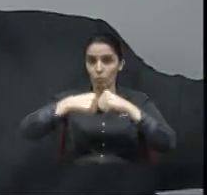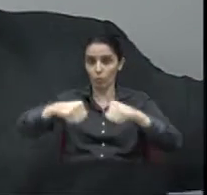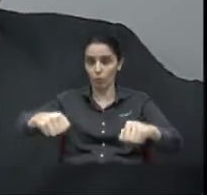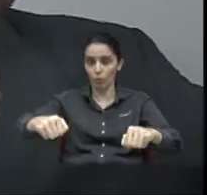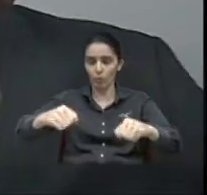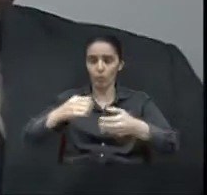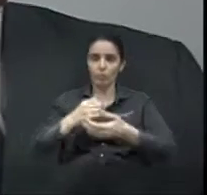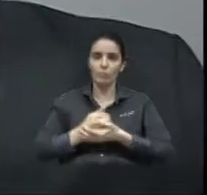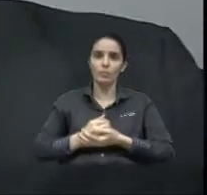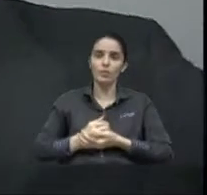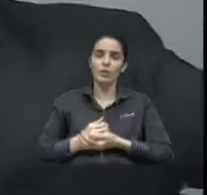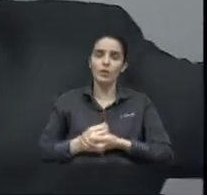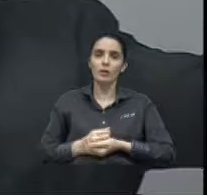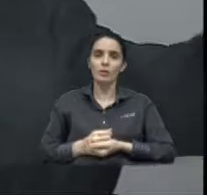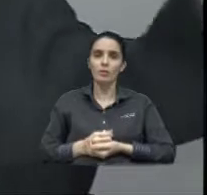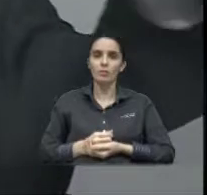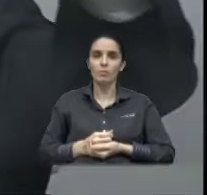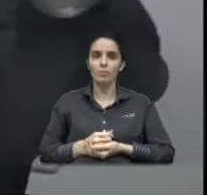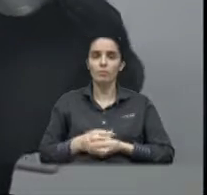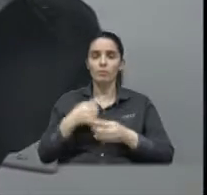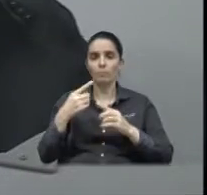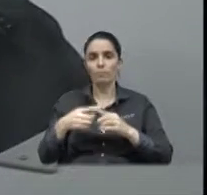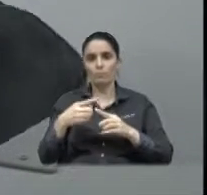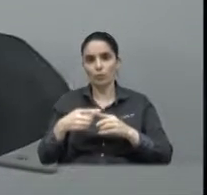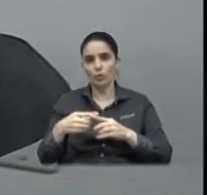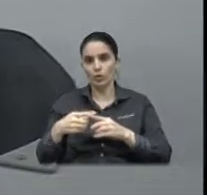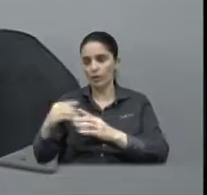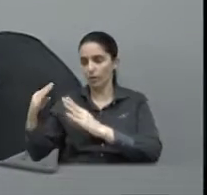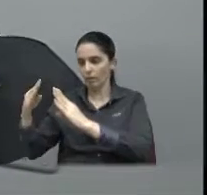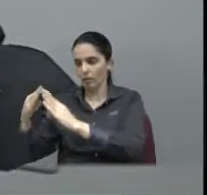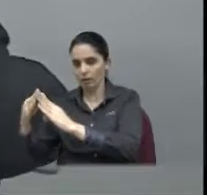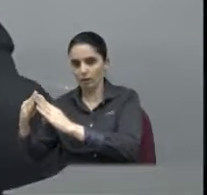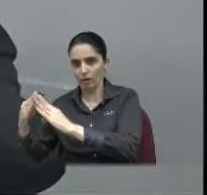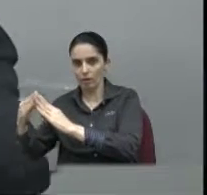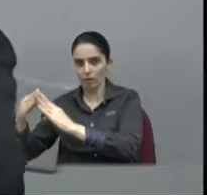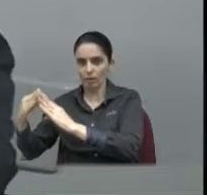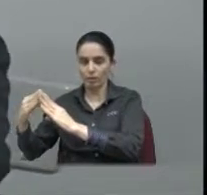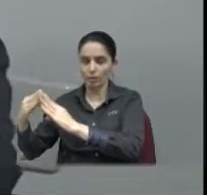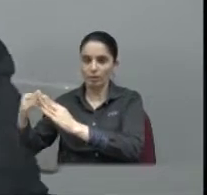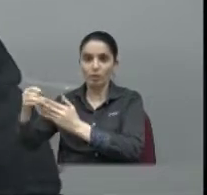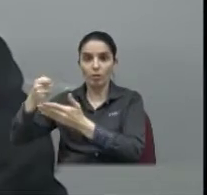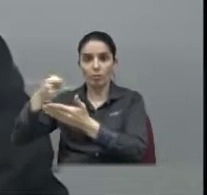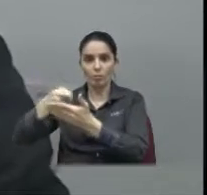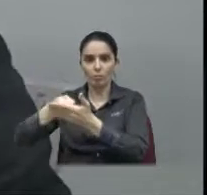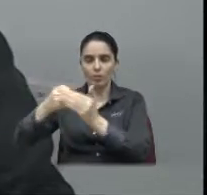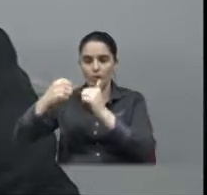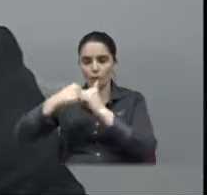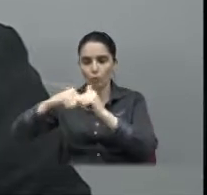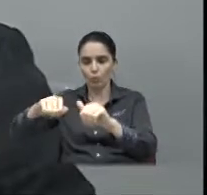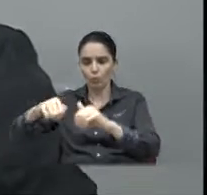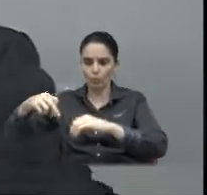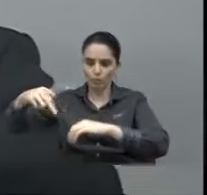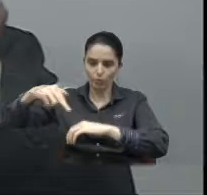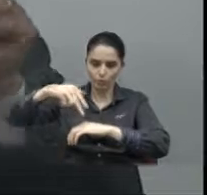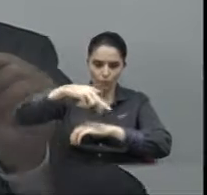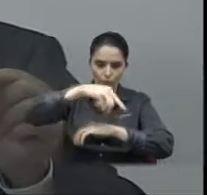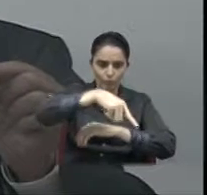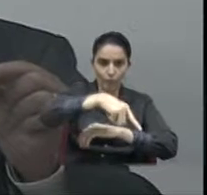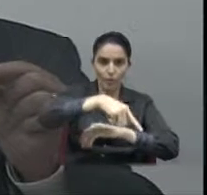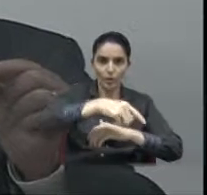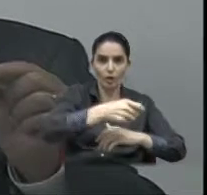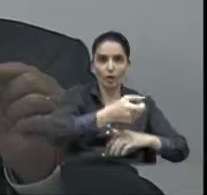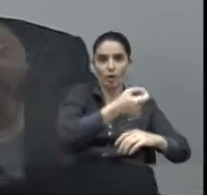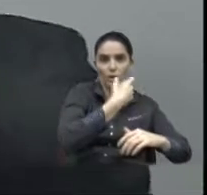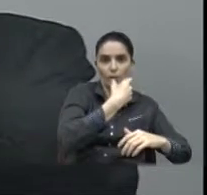sua casa e vir até o posto de saúde buscar um remédio, porque lhe